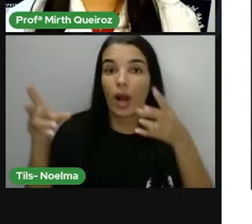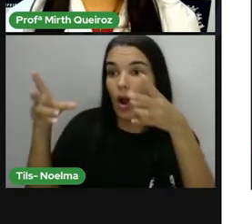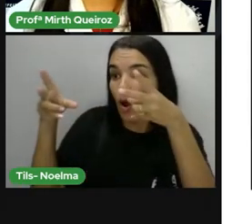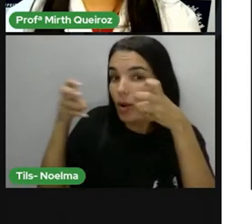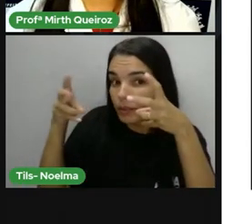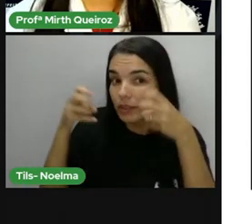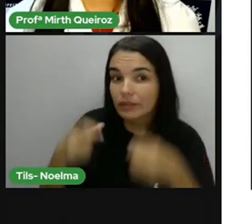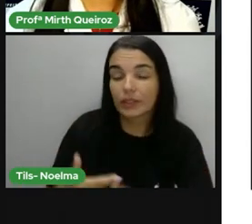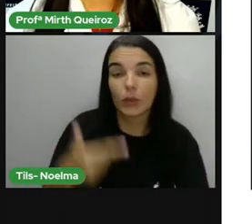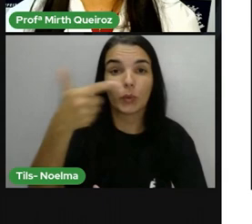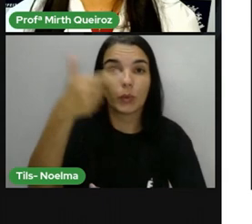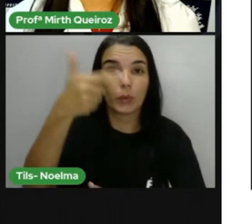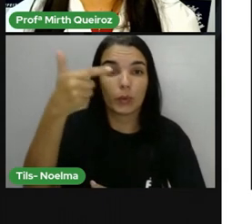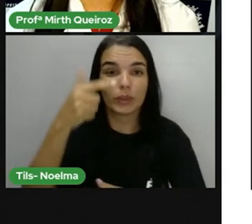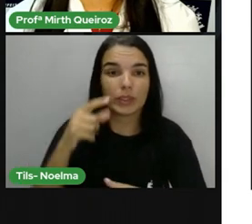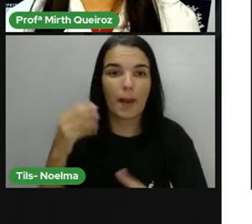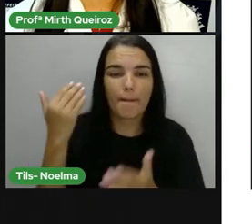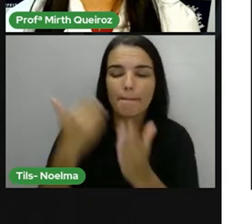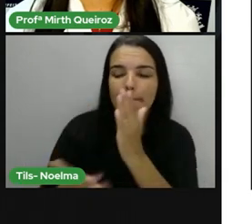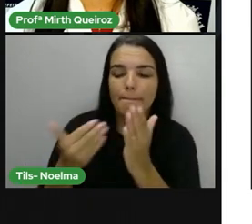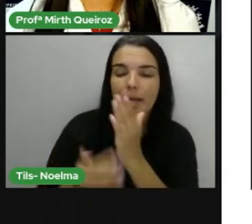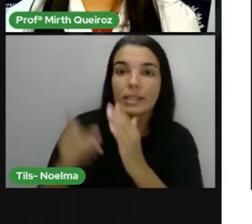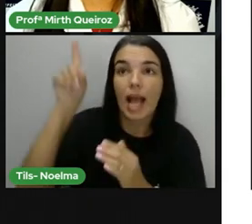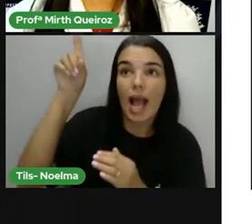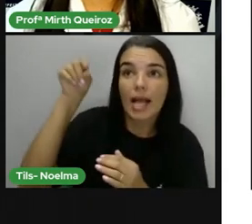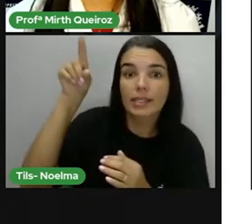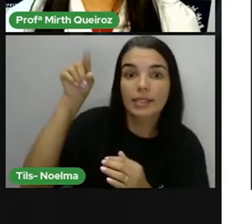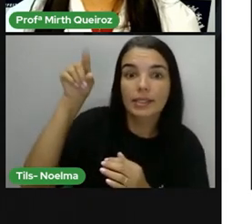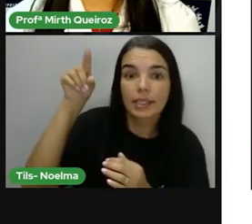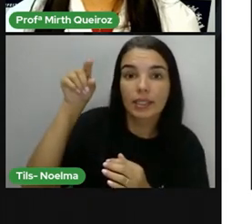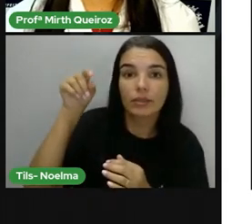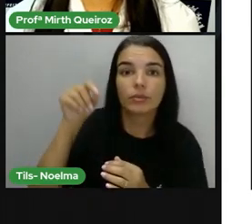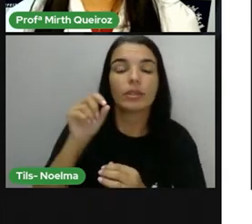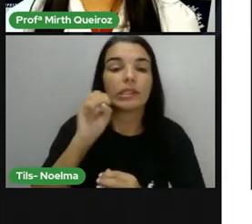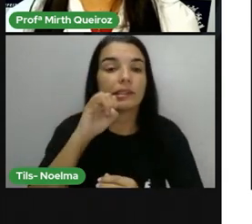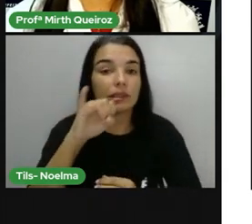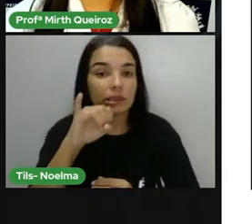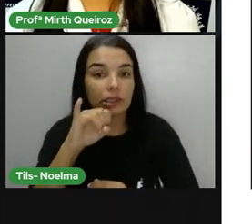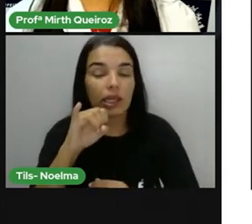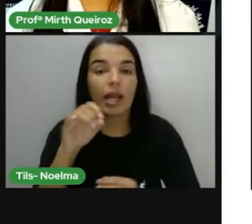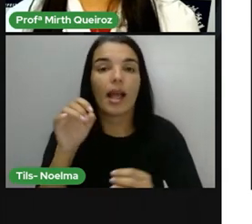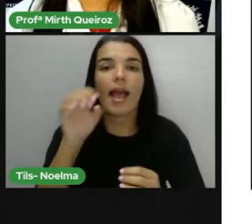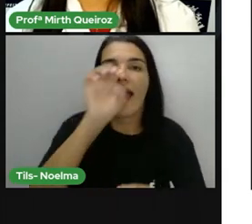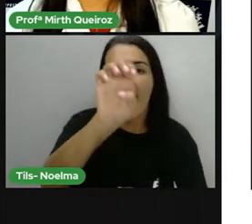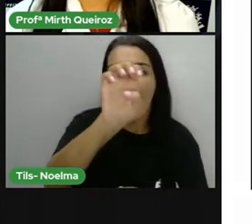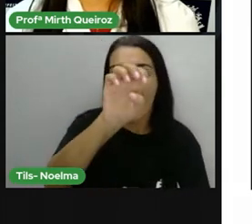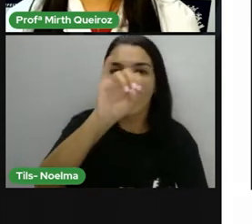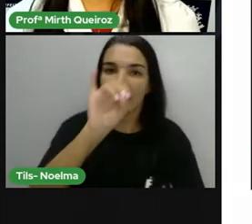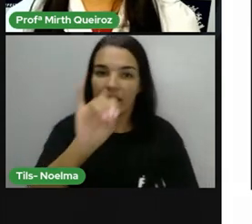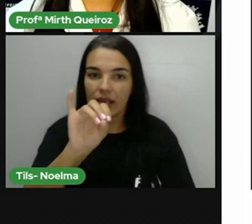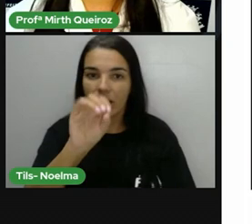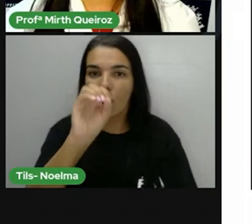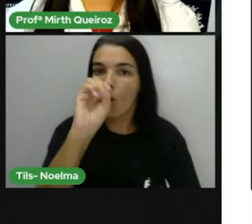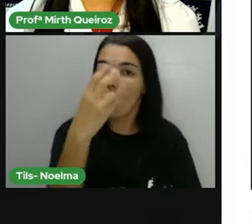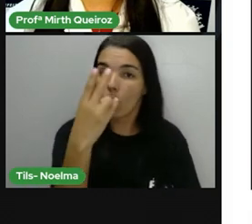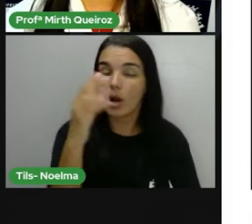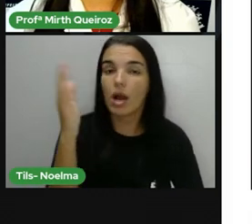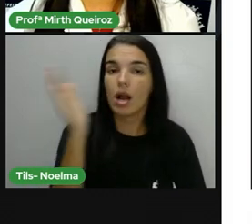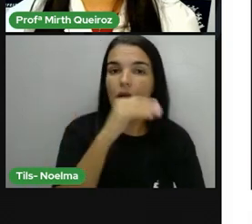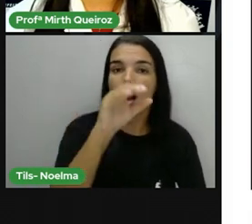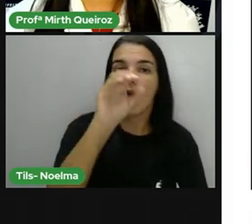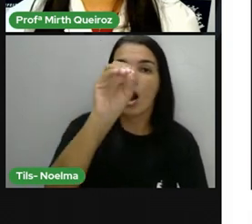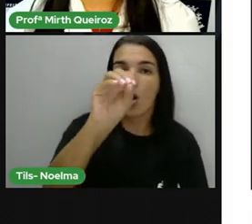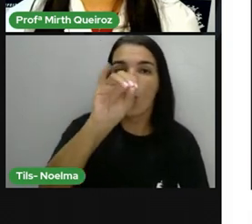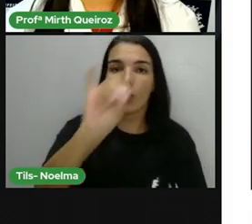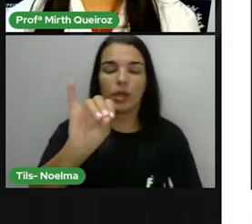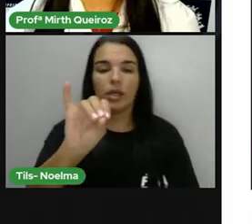Observação 2. Perdem o acento gráfico os ditongos representados por ei e oi da sílaba